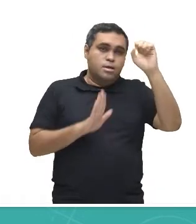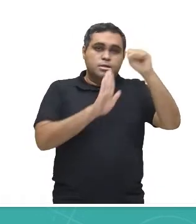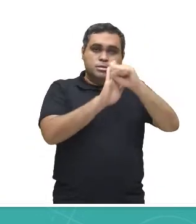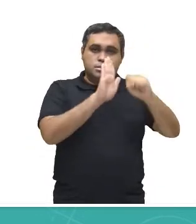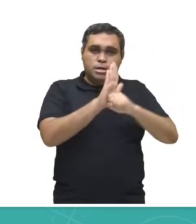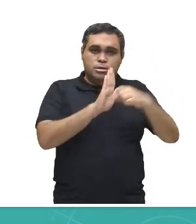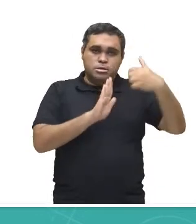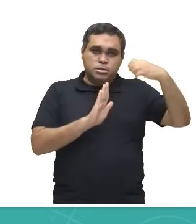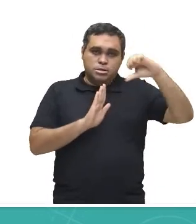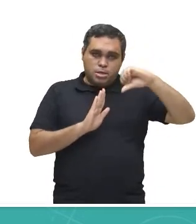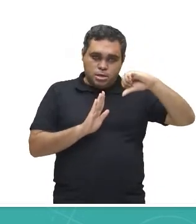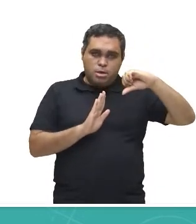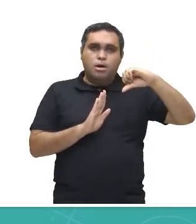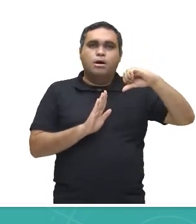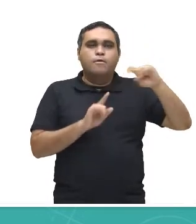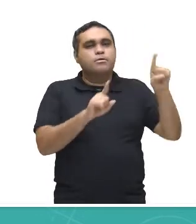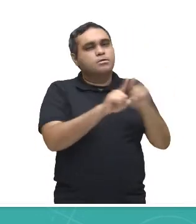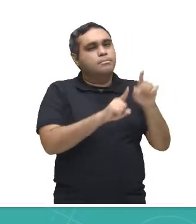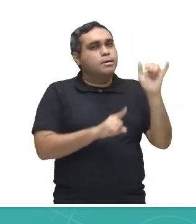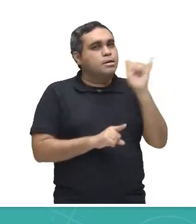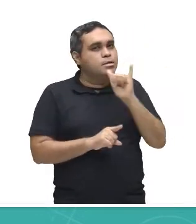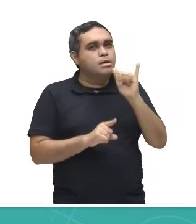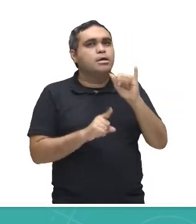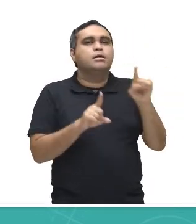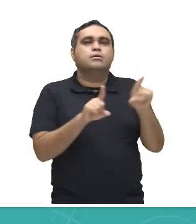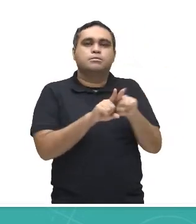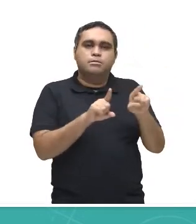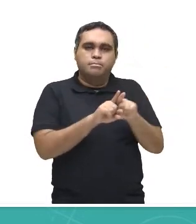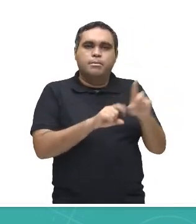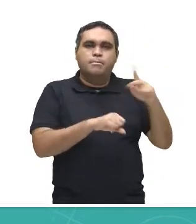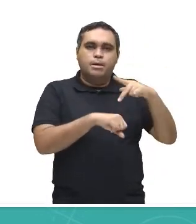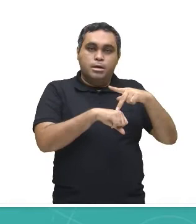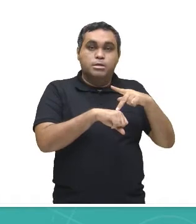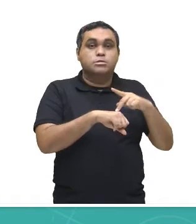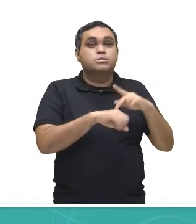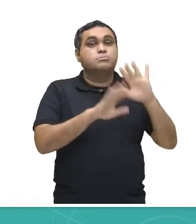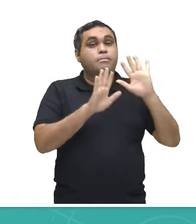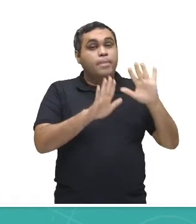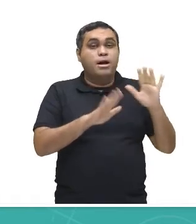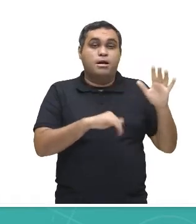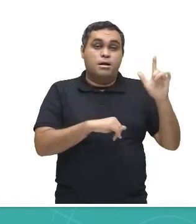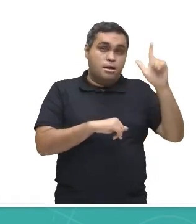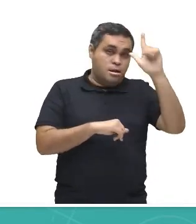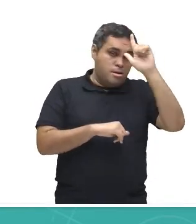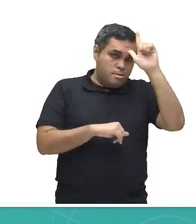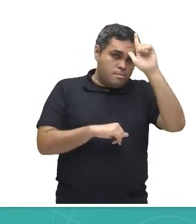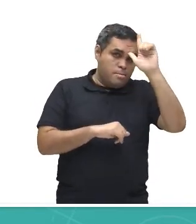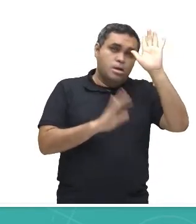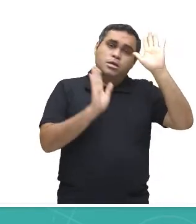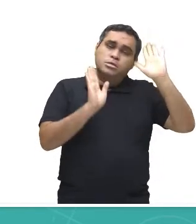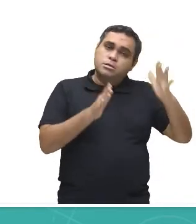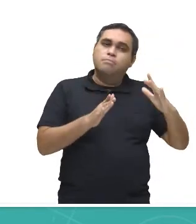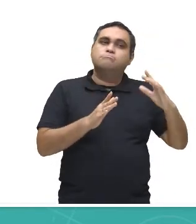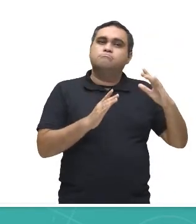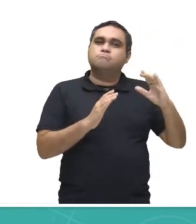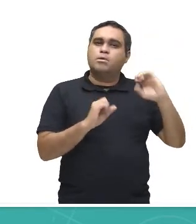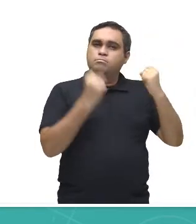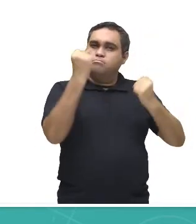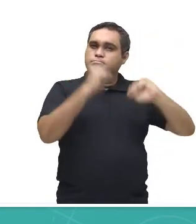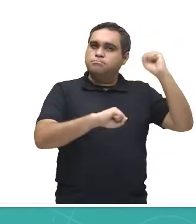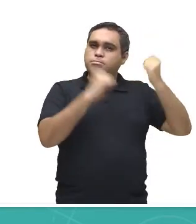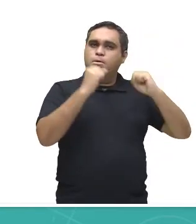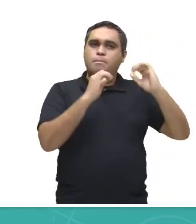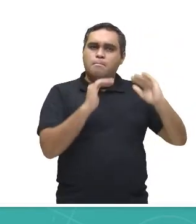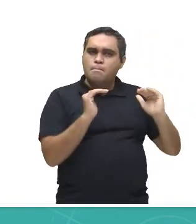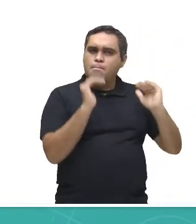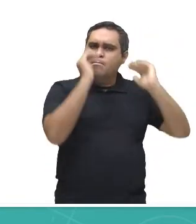num período ali muito próximo, certo? E já nasce um país muito industrializado. Como eles estavam ocupados ali